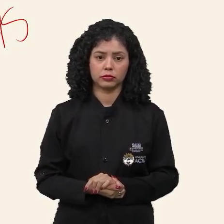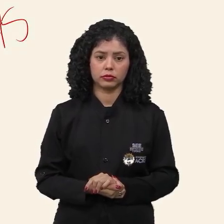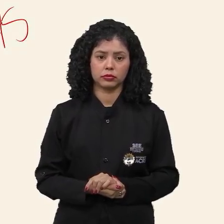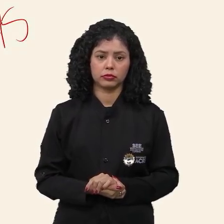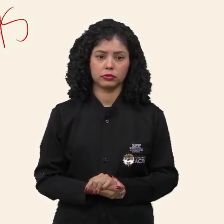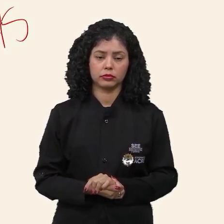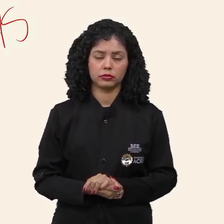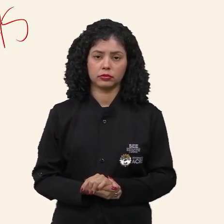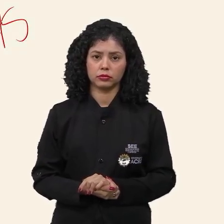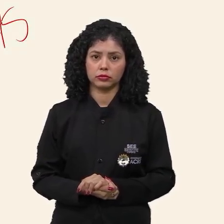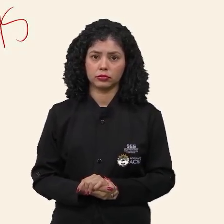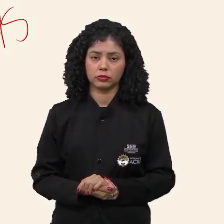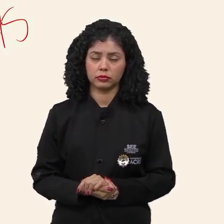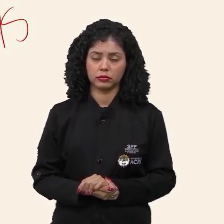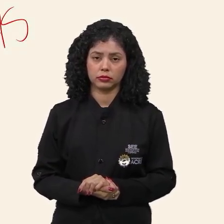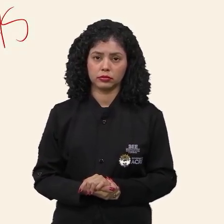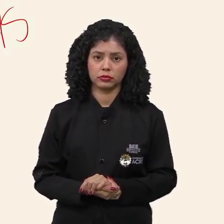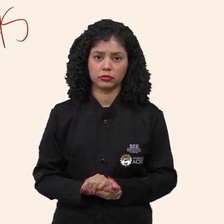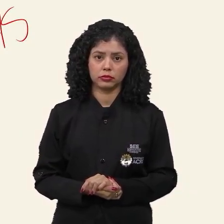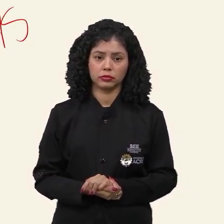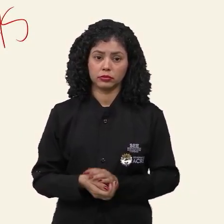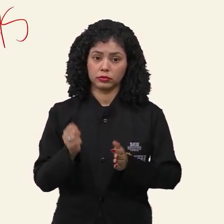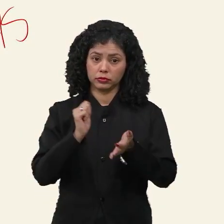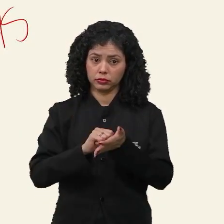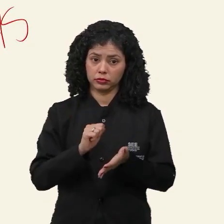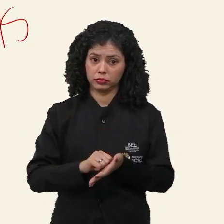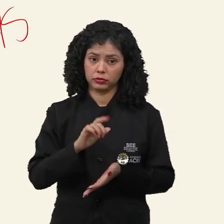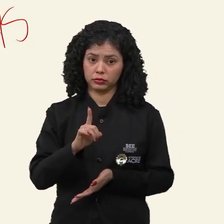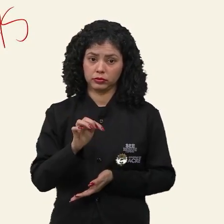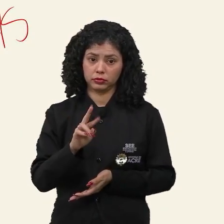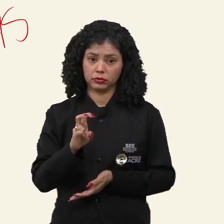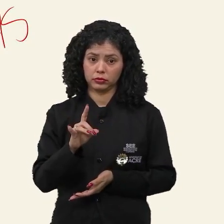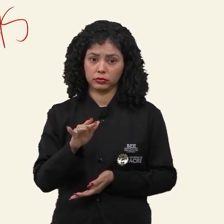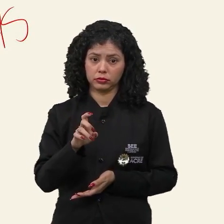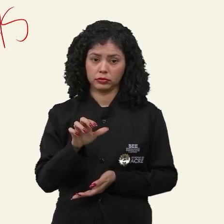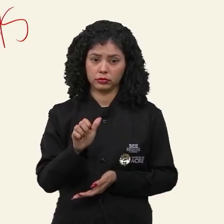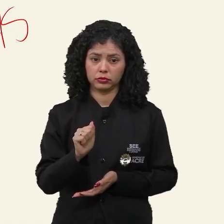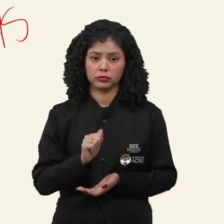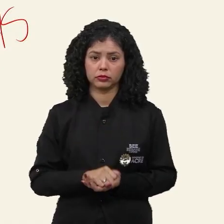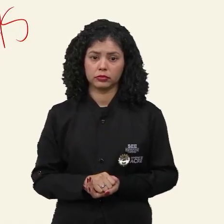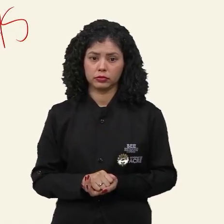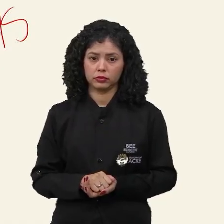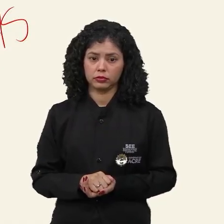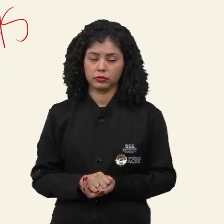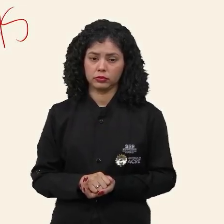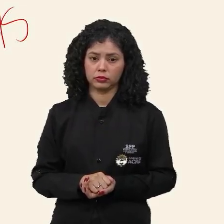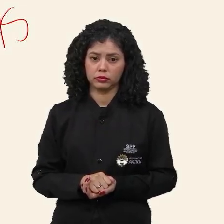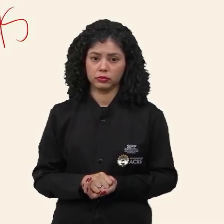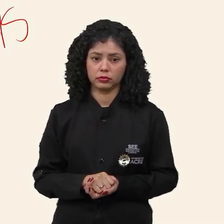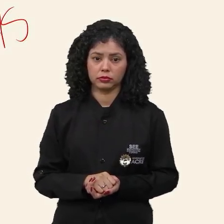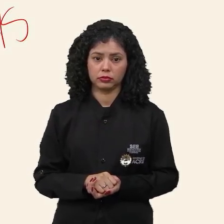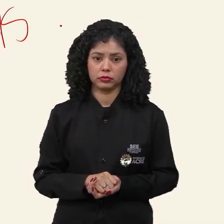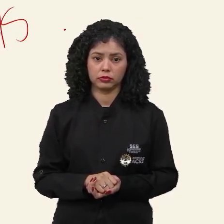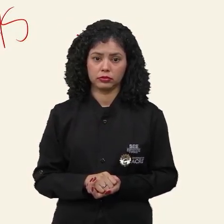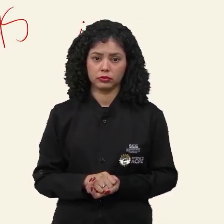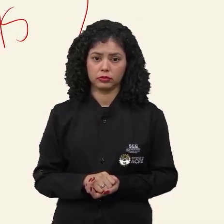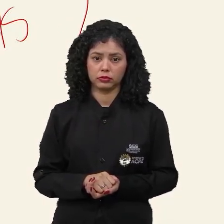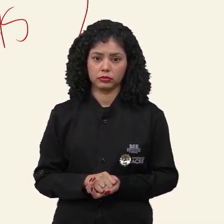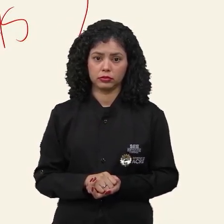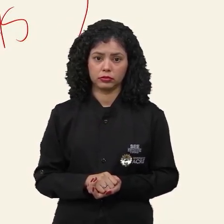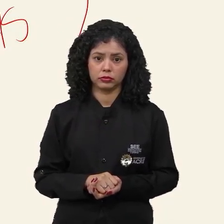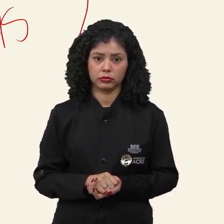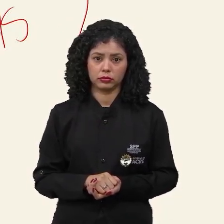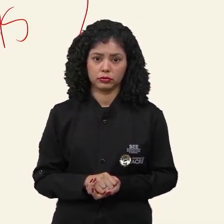Quando nós falamos em gramática descritiva, nós temos a preocupação da